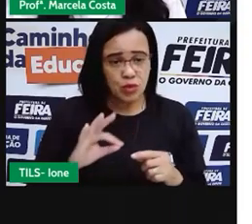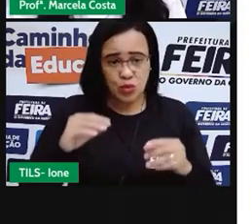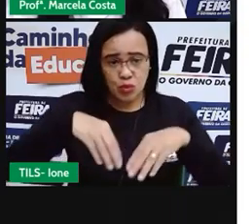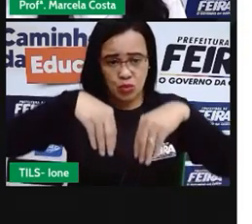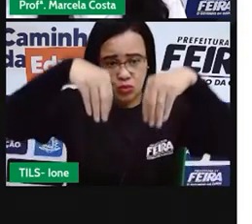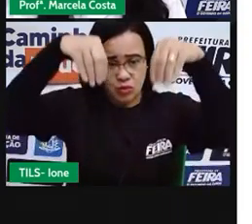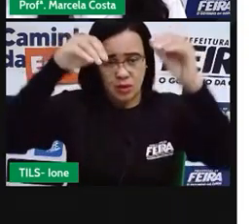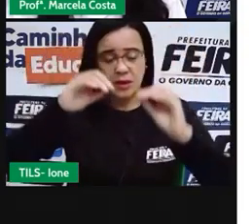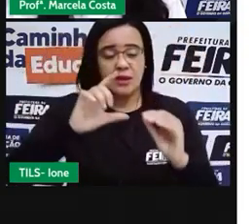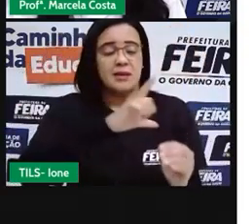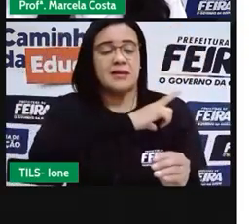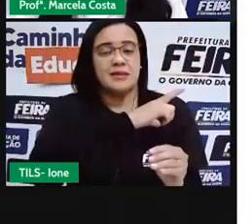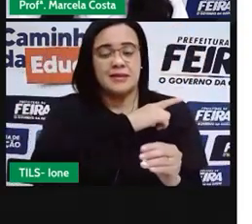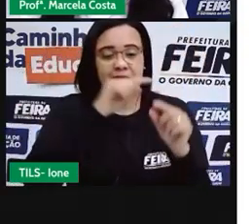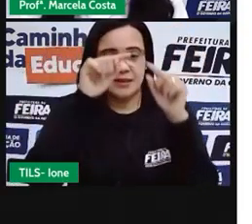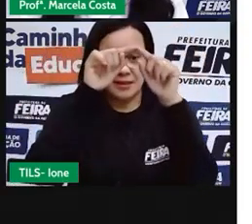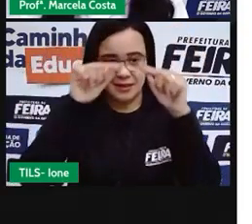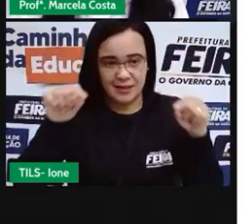triângulos